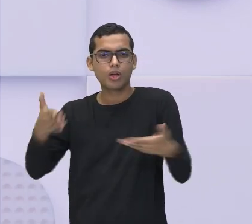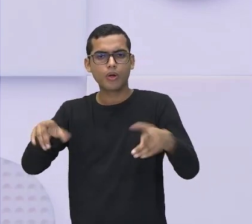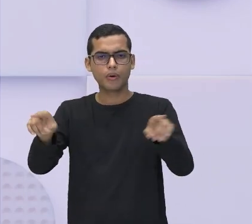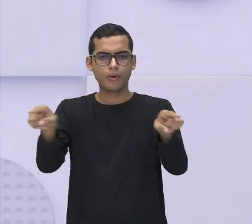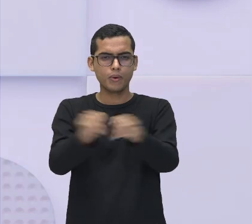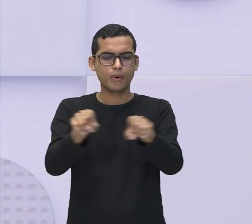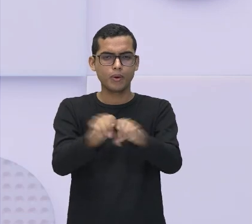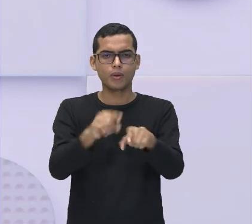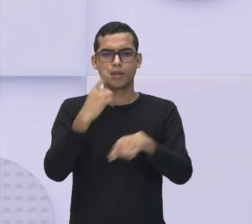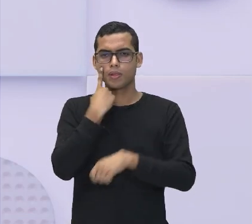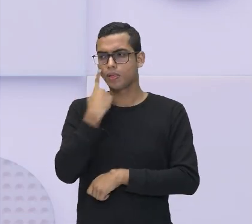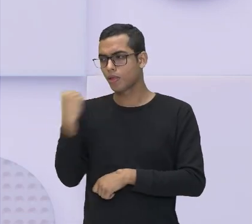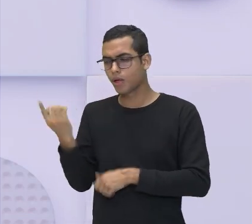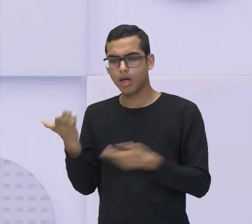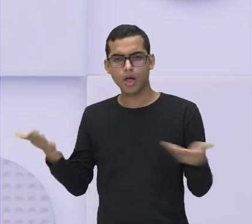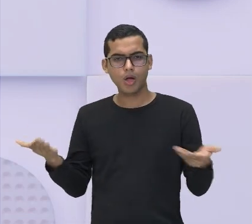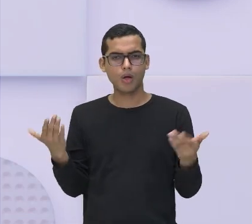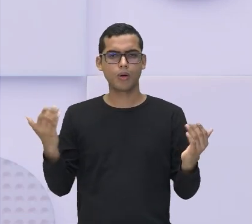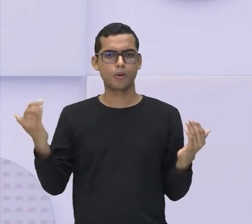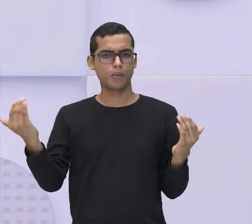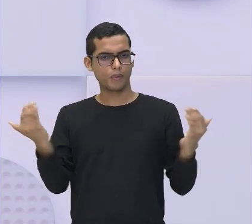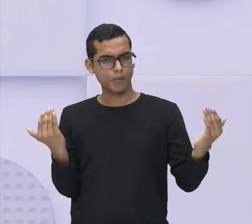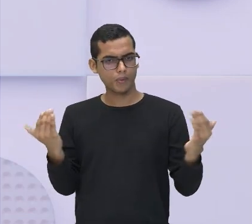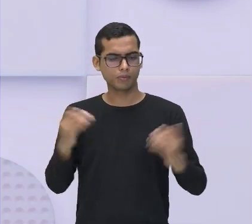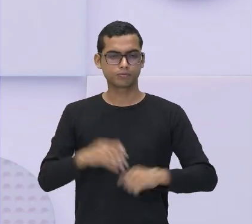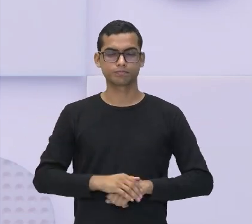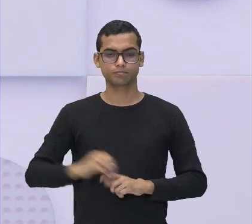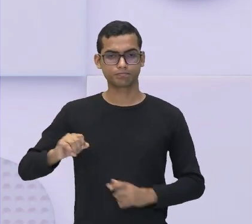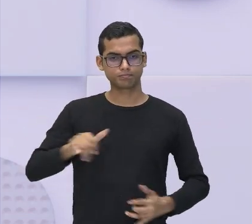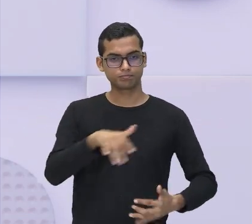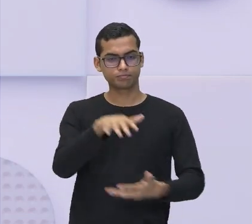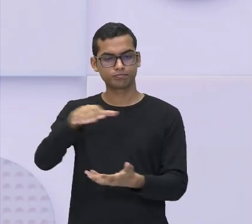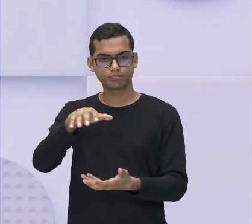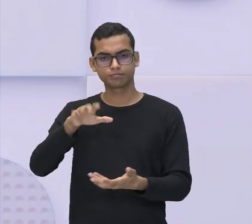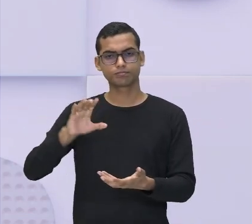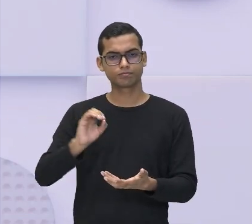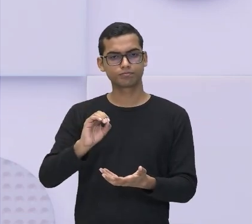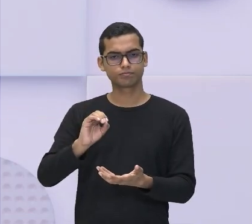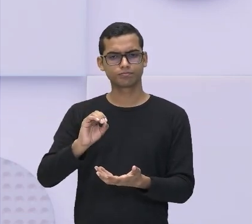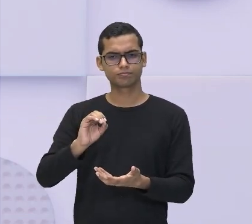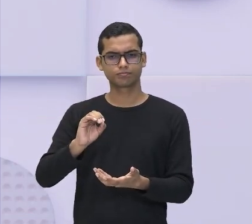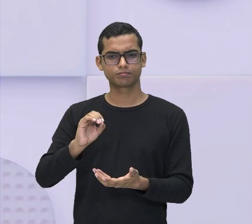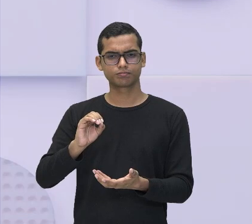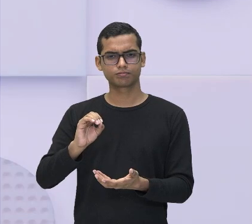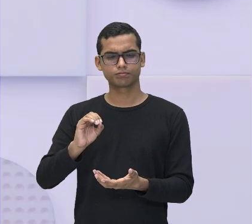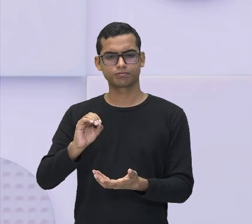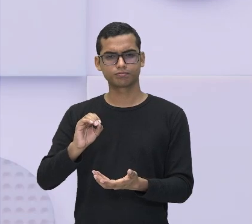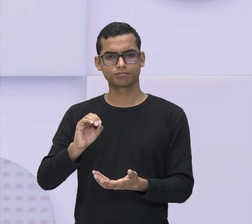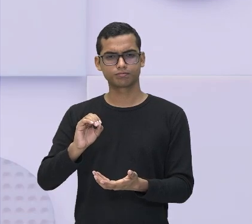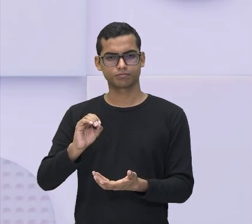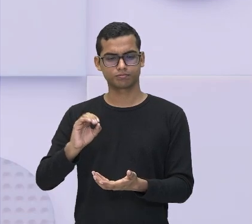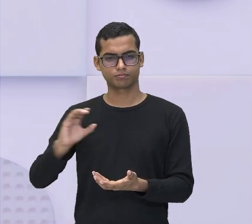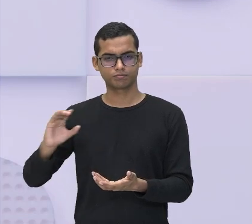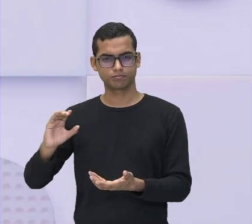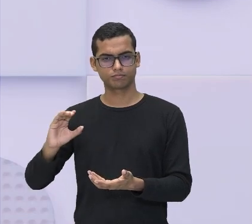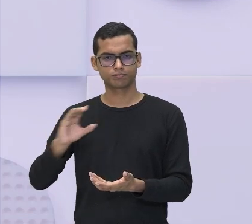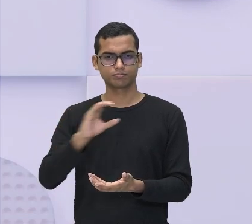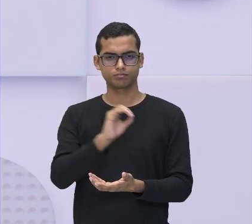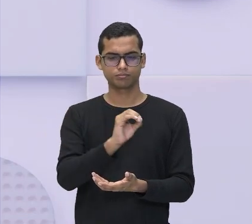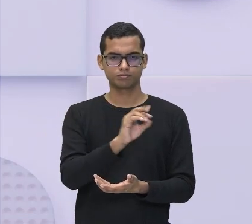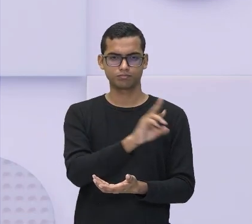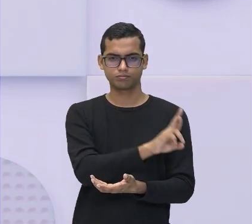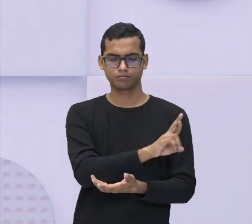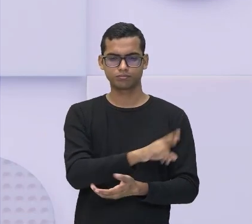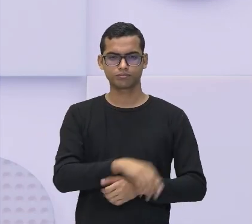as religiões orientais e ocidentais, mas eu quero convidar vocês a olharem com muito carinho para